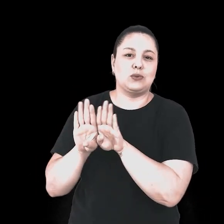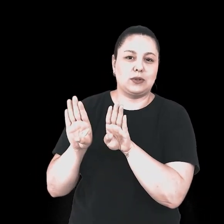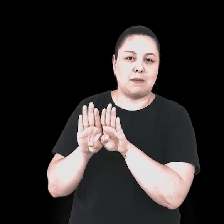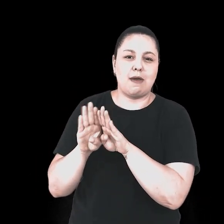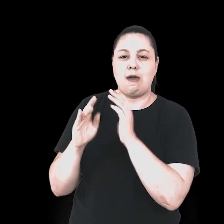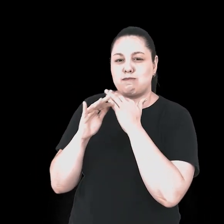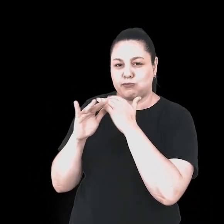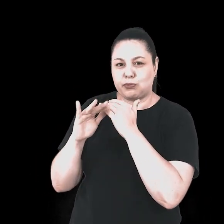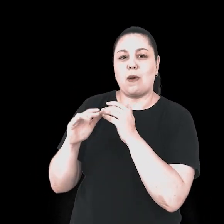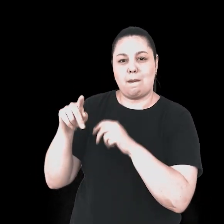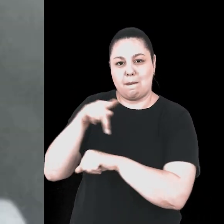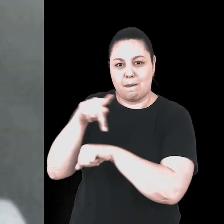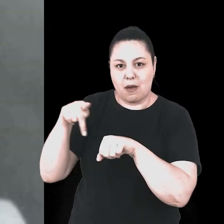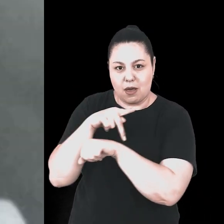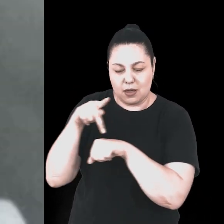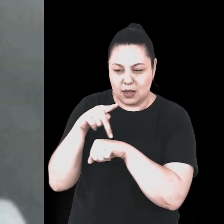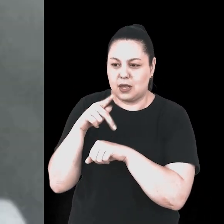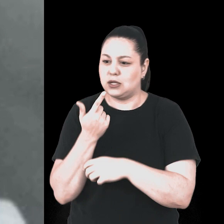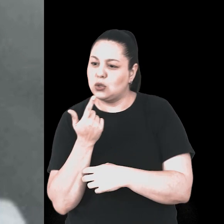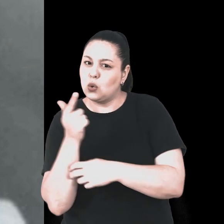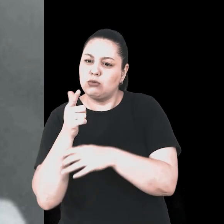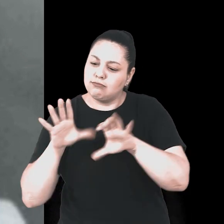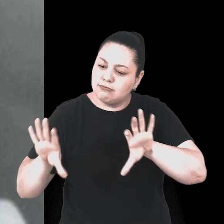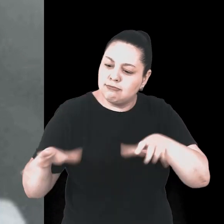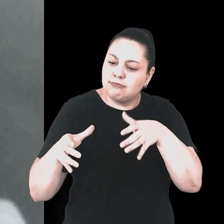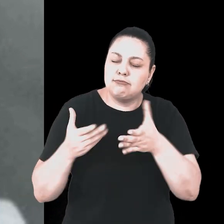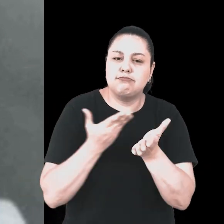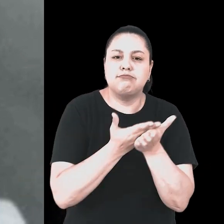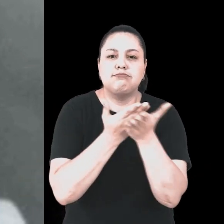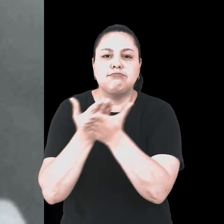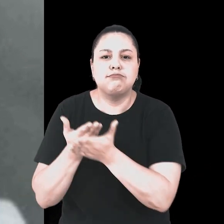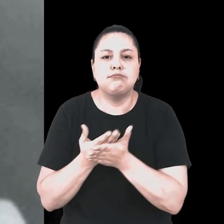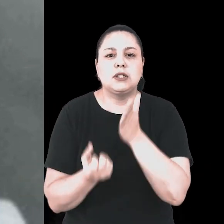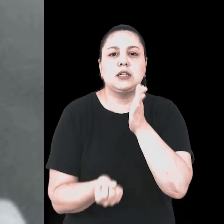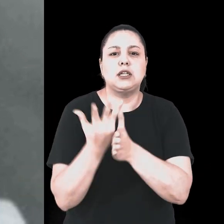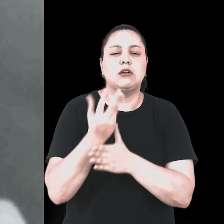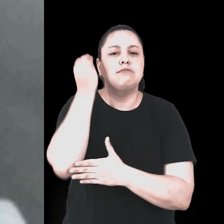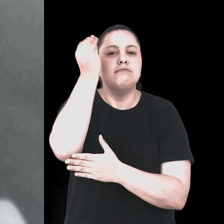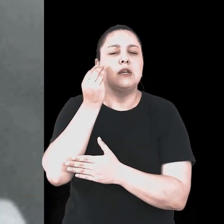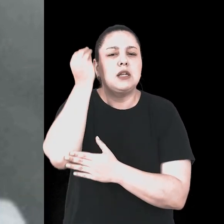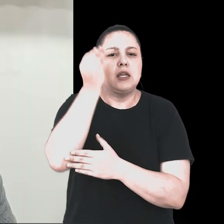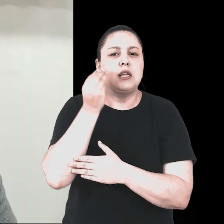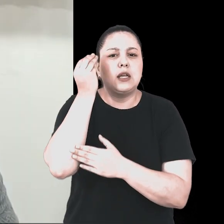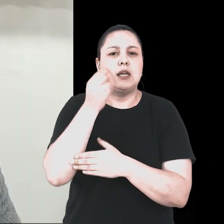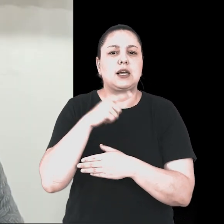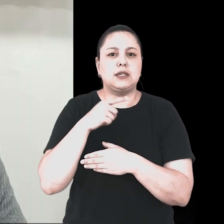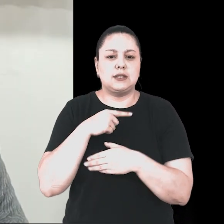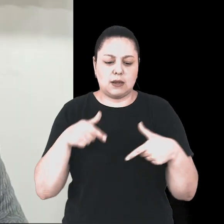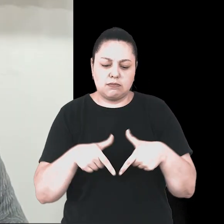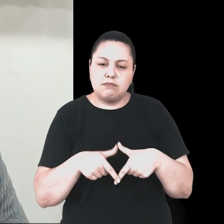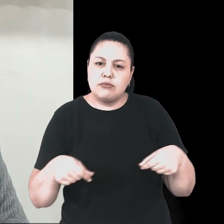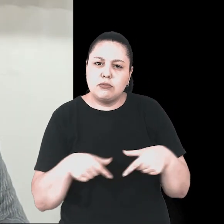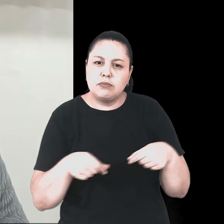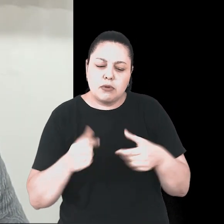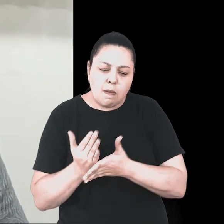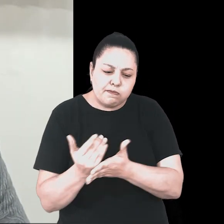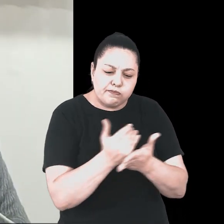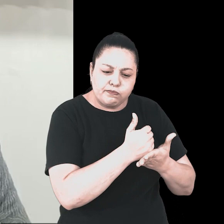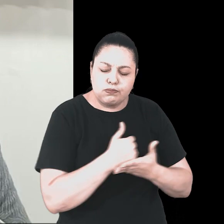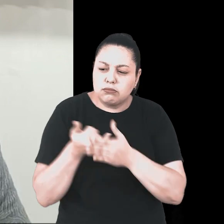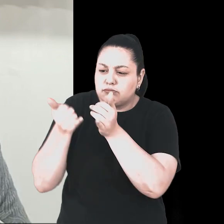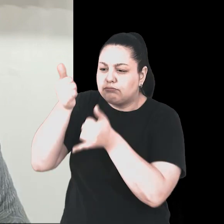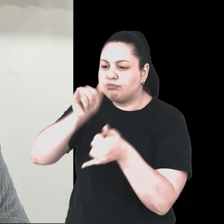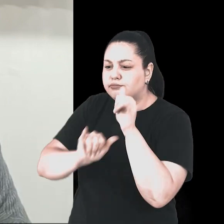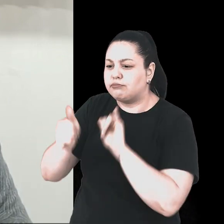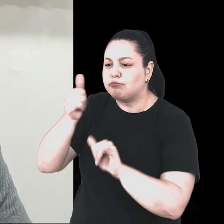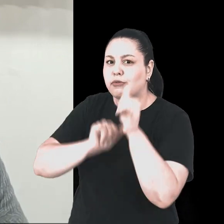e auxiliado pelo estudante de medicina Charles Best, Banting realizou experiências aplicando extrato pancreático em cachorros